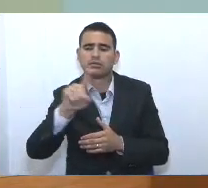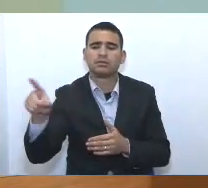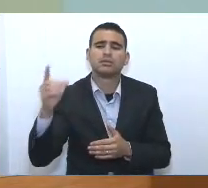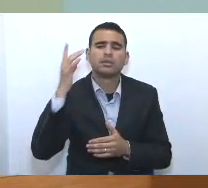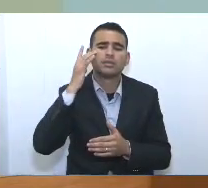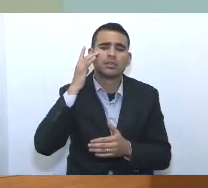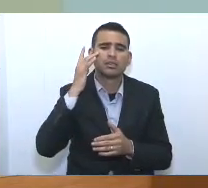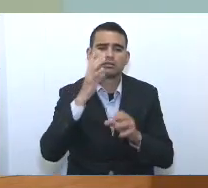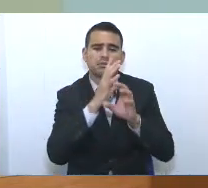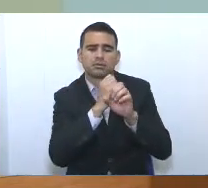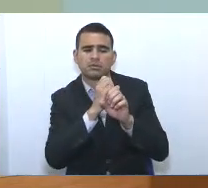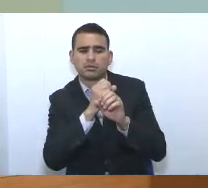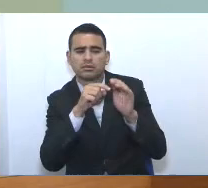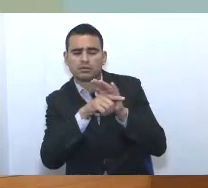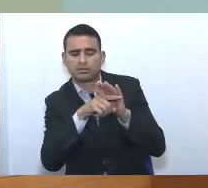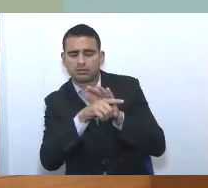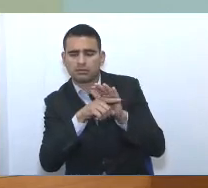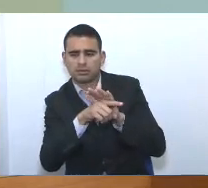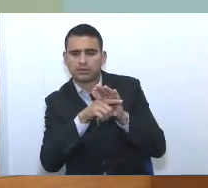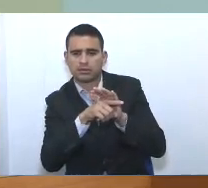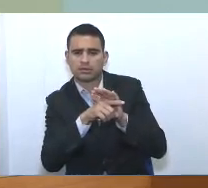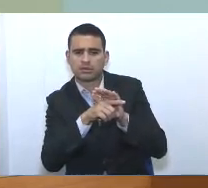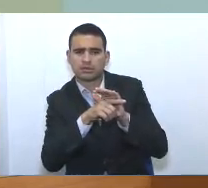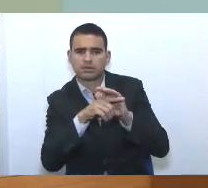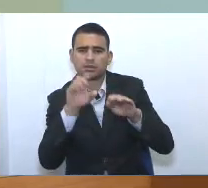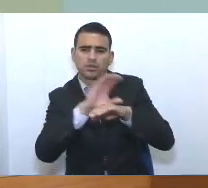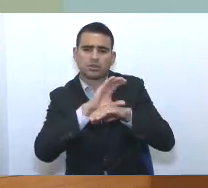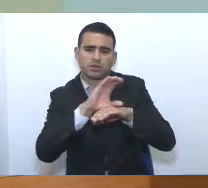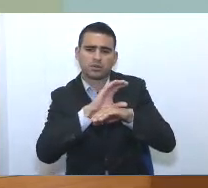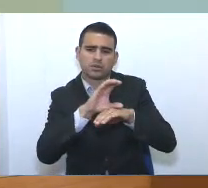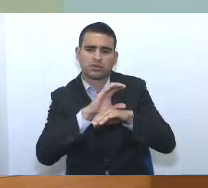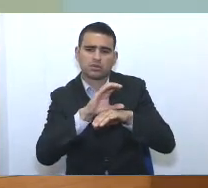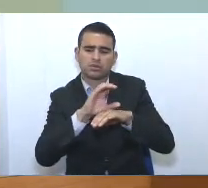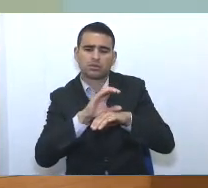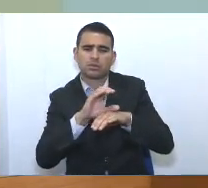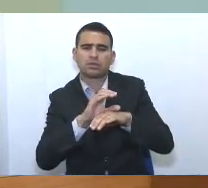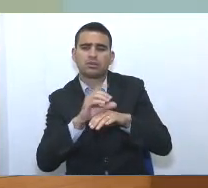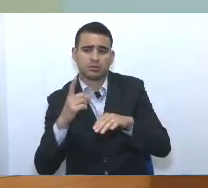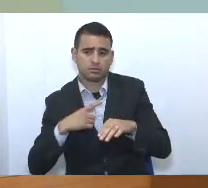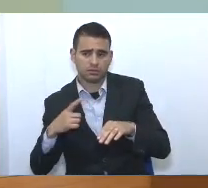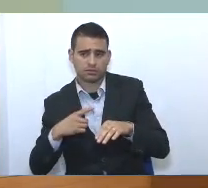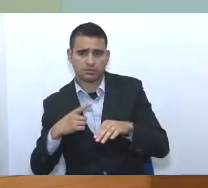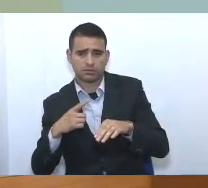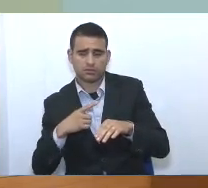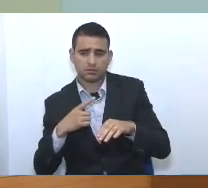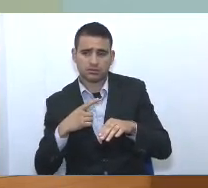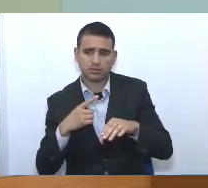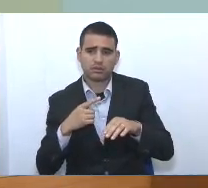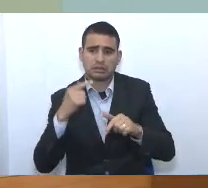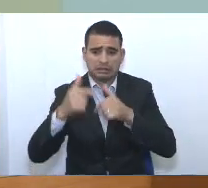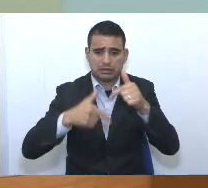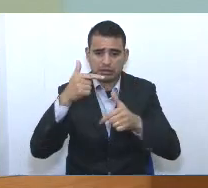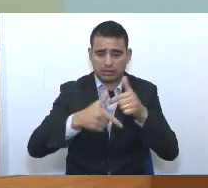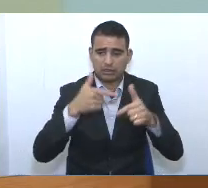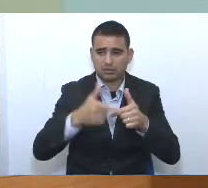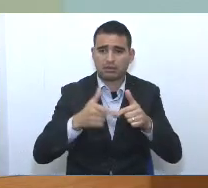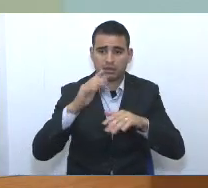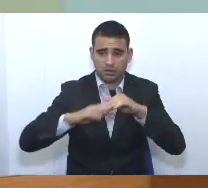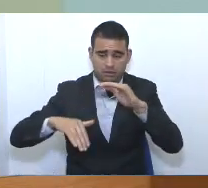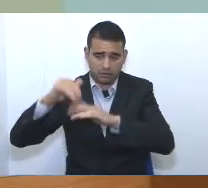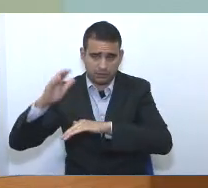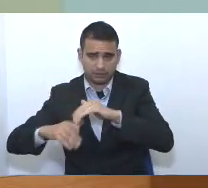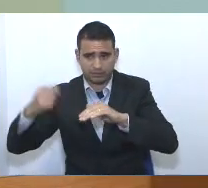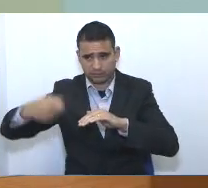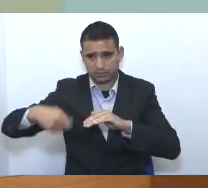estudo para a realização de concurso público, para nós contratarmos mais procuradores e mais